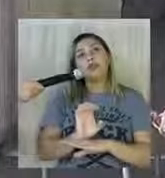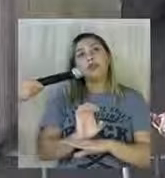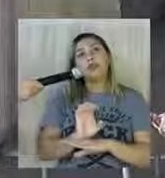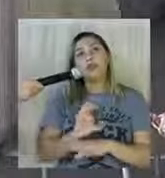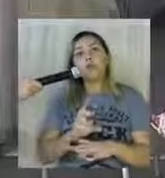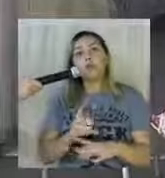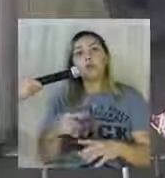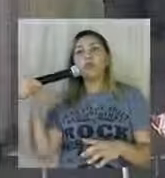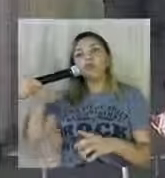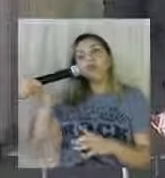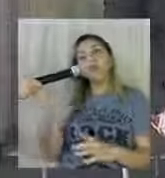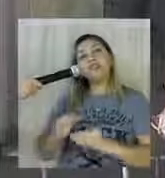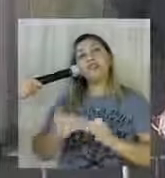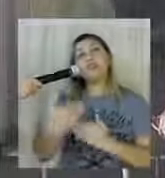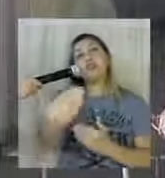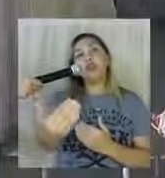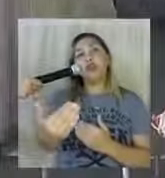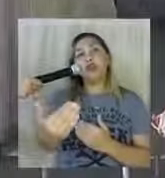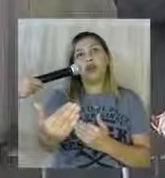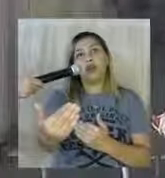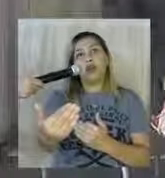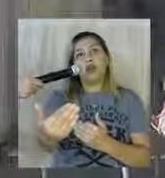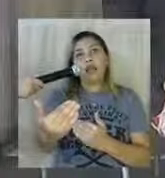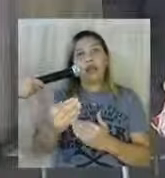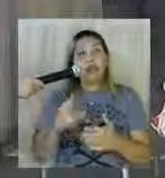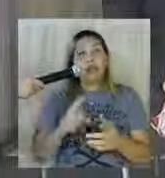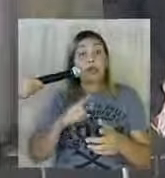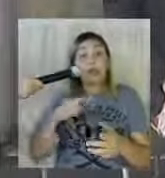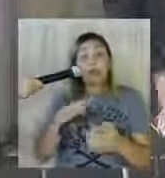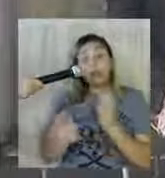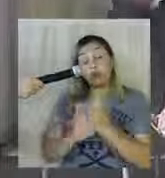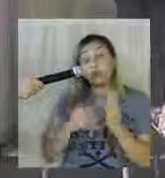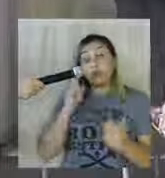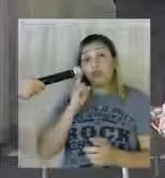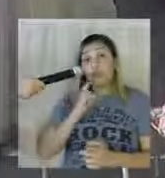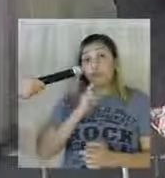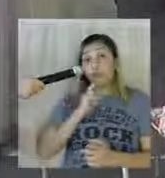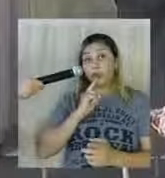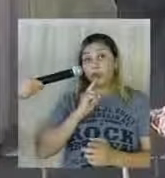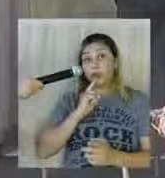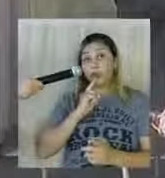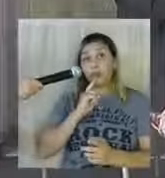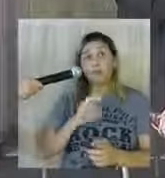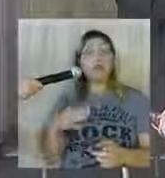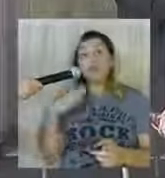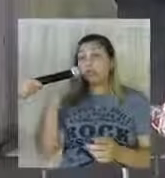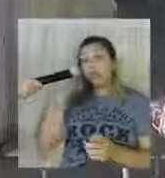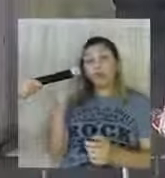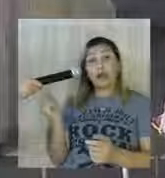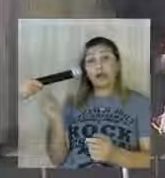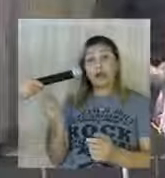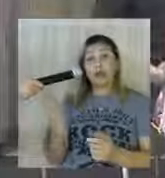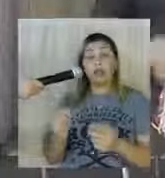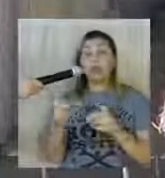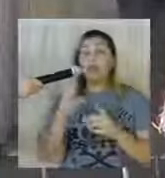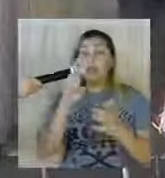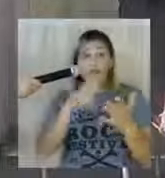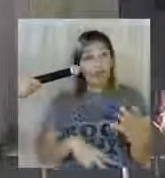estado, o aluno com uma deficiência maior. Encontramos surdos que não